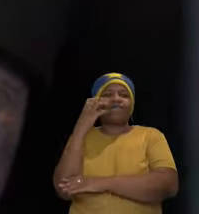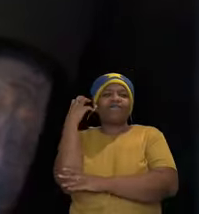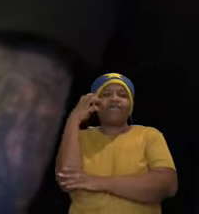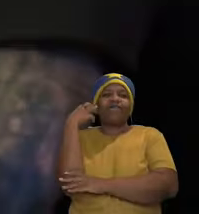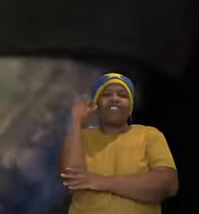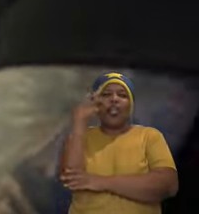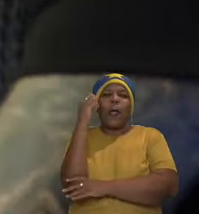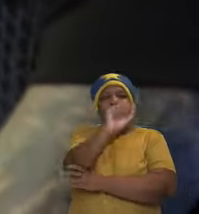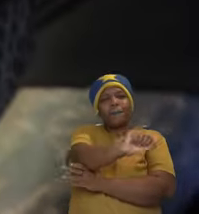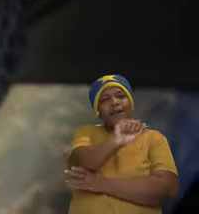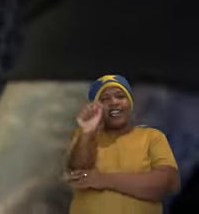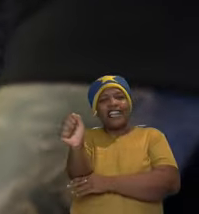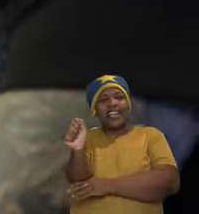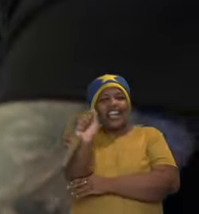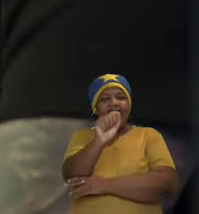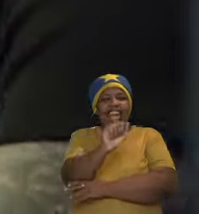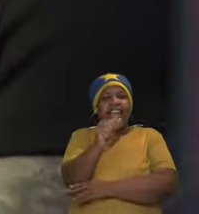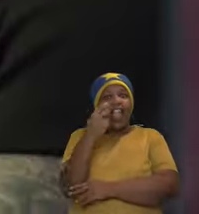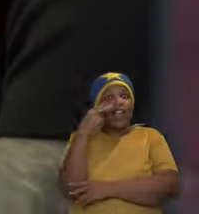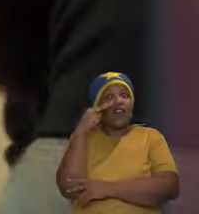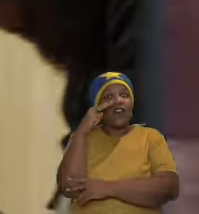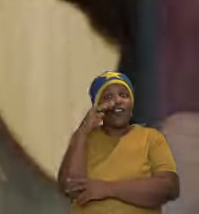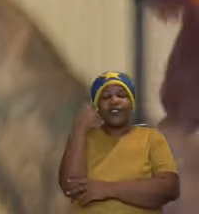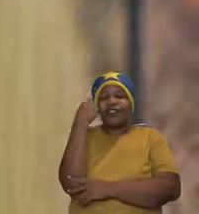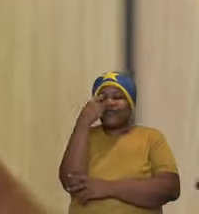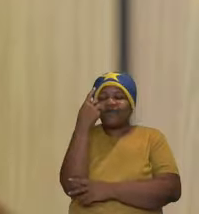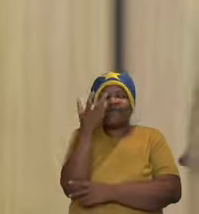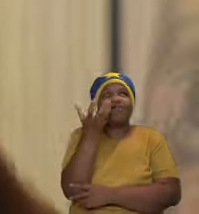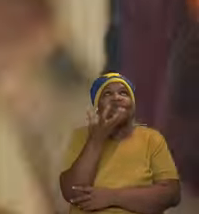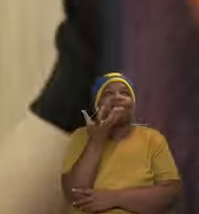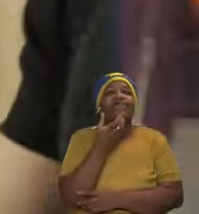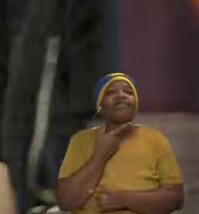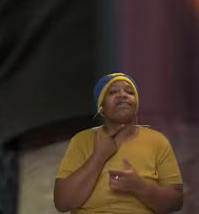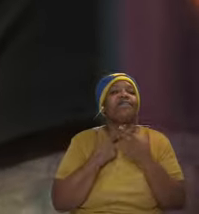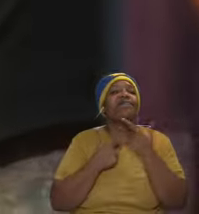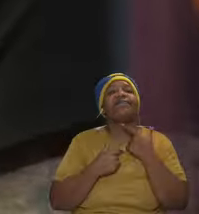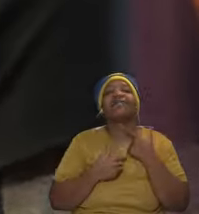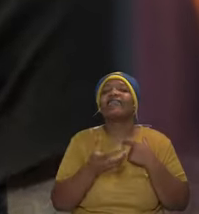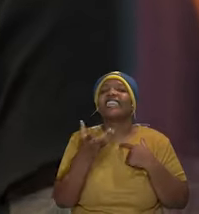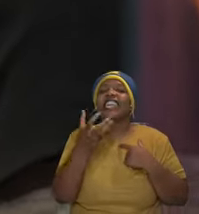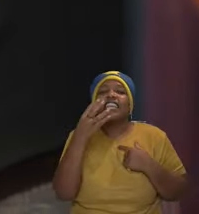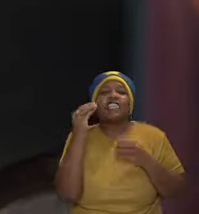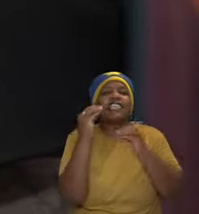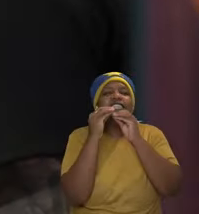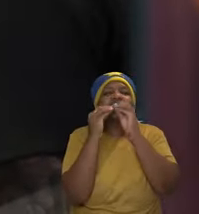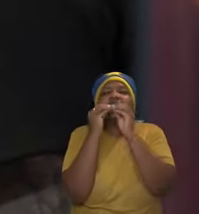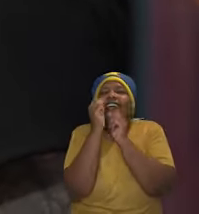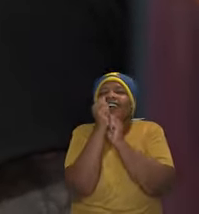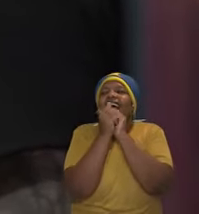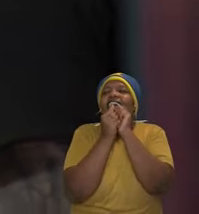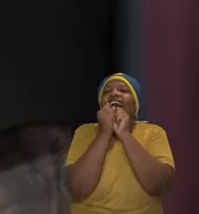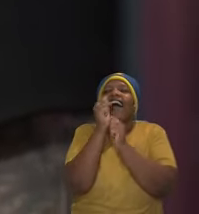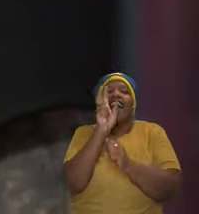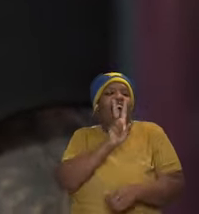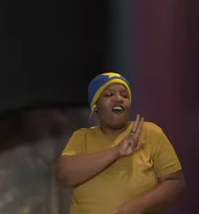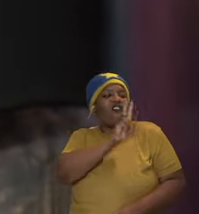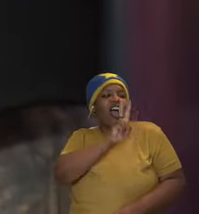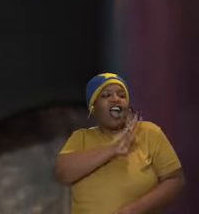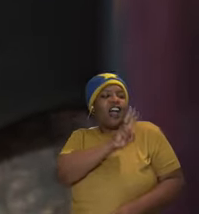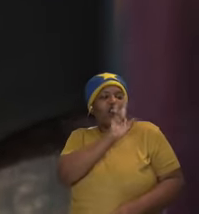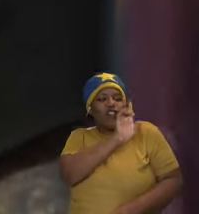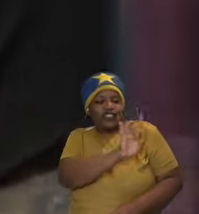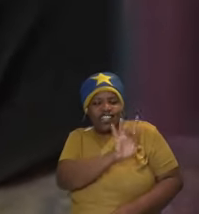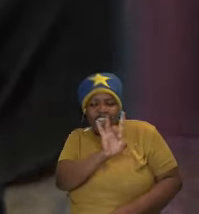amor criminoso. Eu vi em seus olhos o quanto me queria. Senti em seus beijos o valor de cada